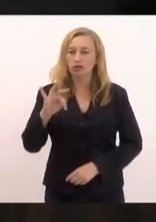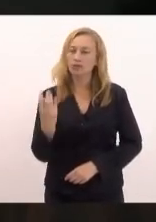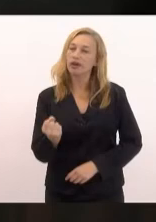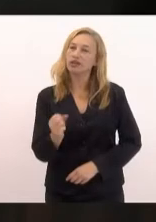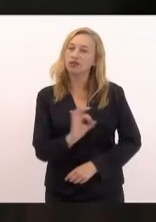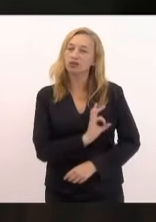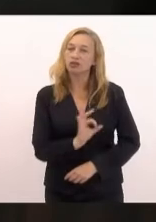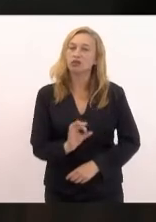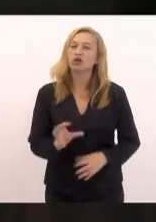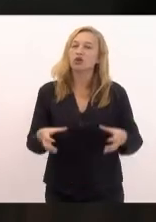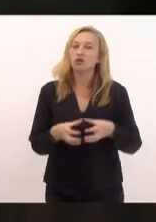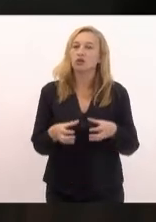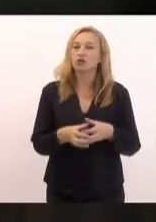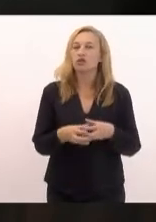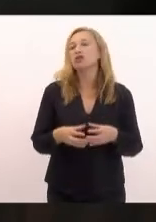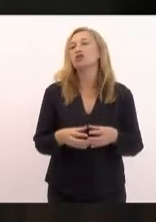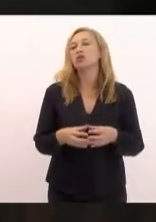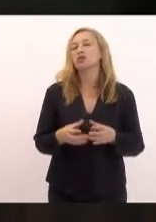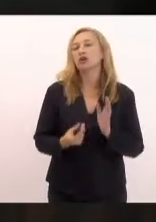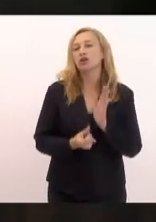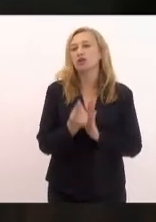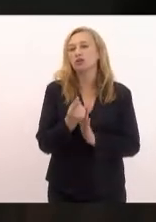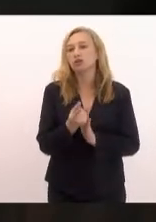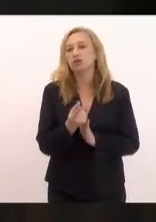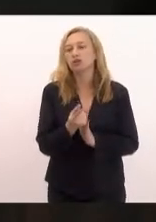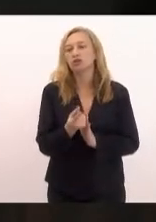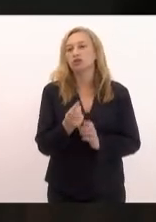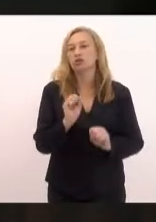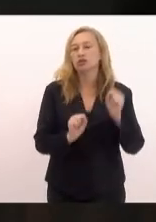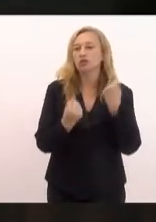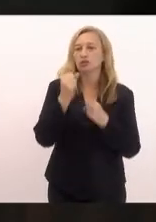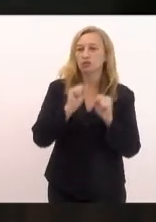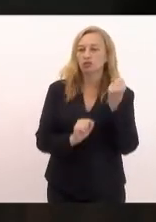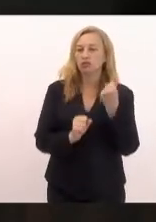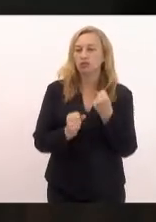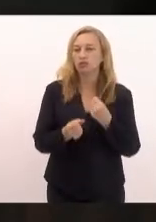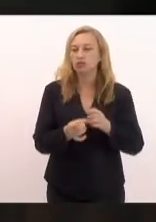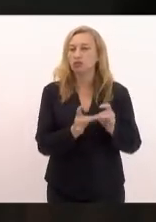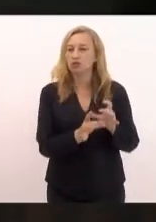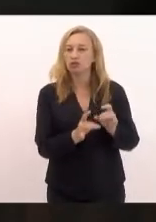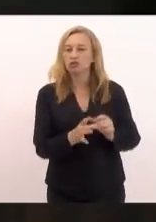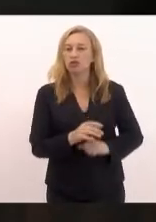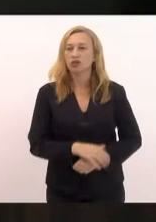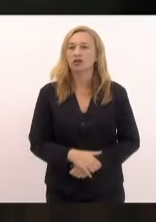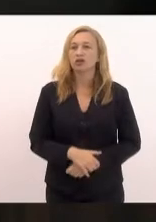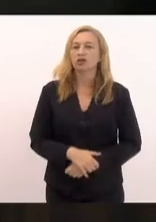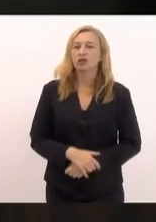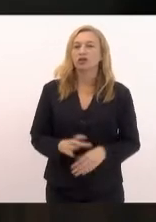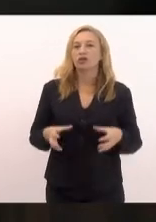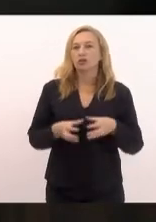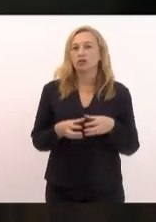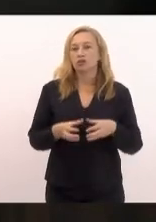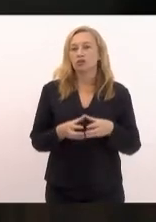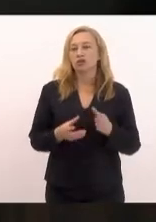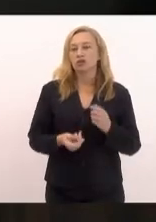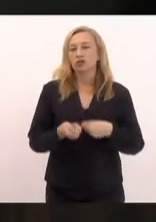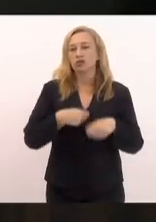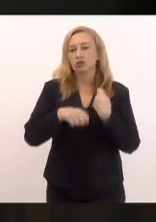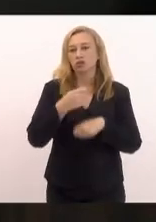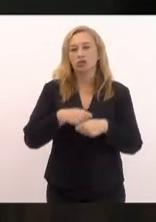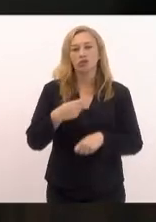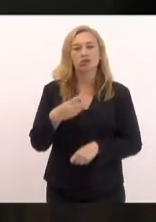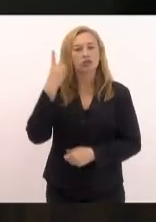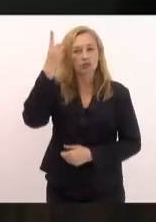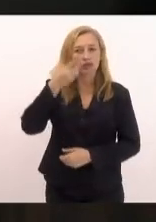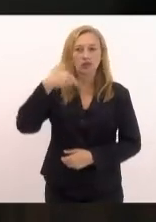comissões de Economia, Indústria e Comércio, de Orçamento, Finanças, Fiscalização Financeira e Controle. Para emitir parecer pela Comissão de Economia, deputado Noel